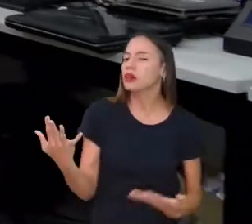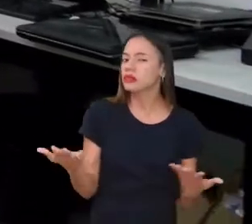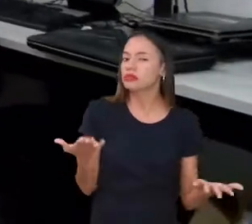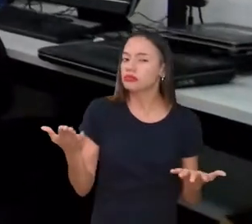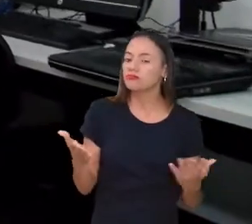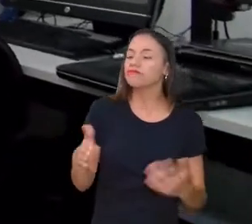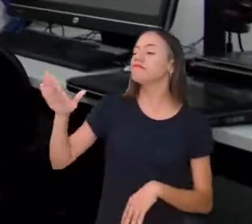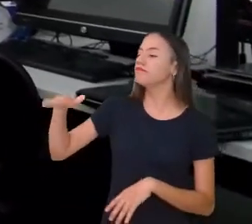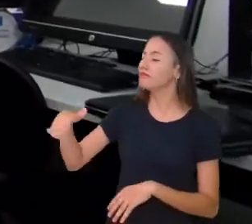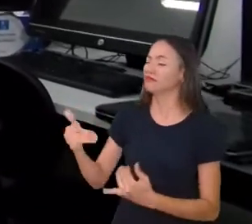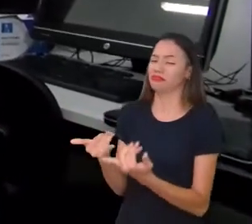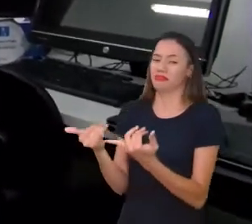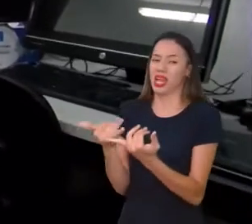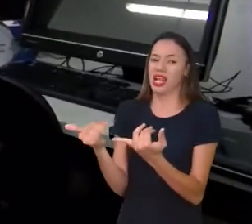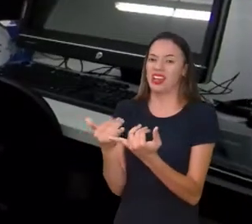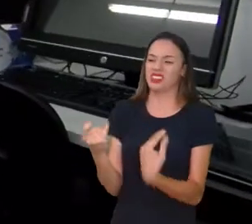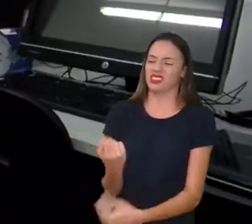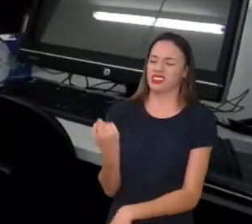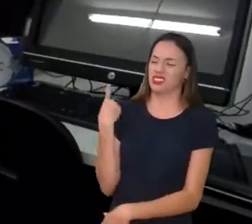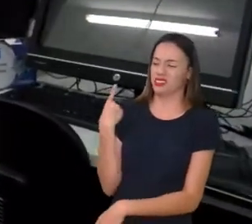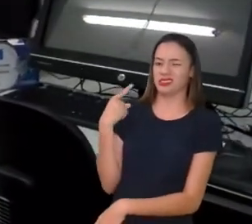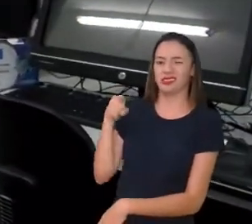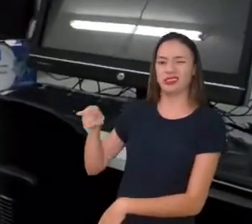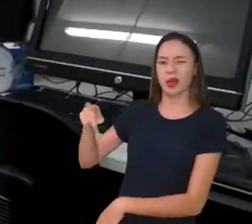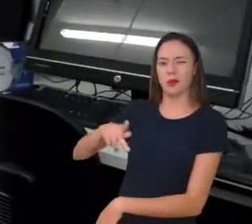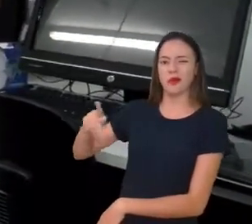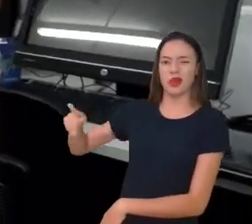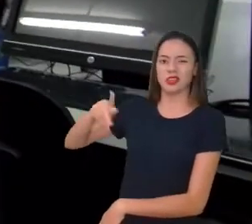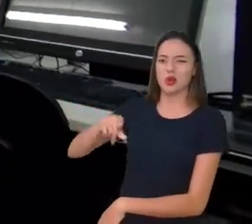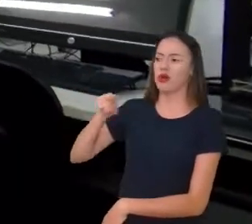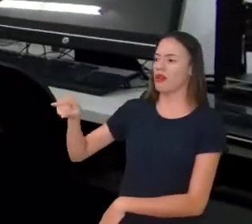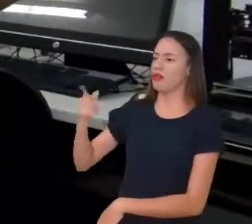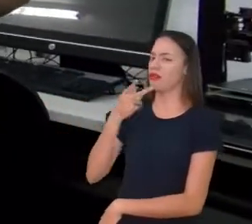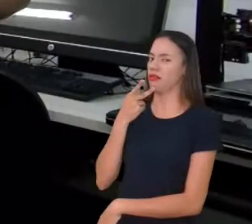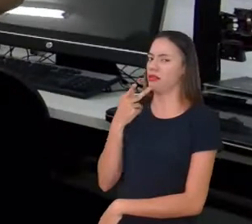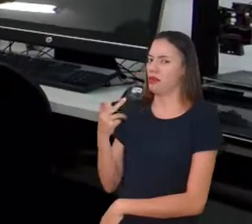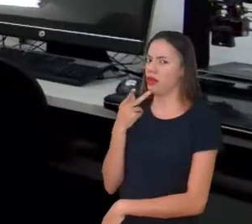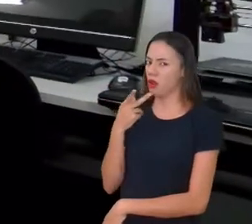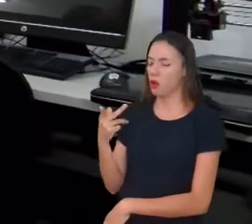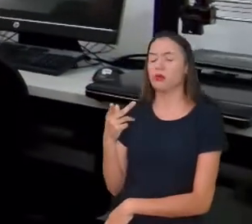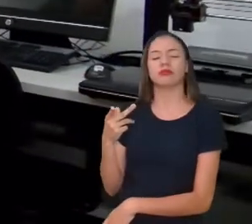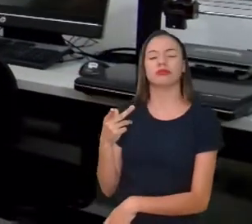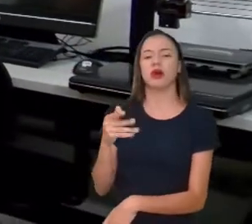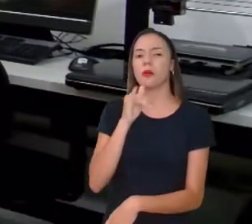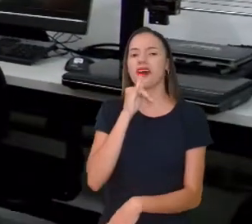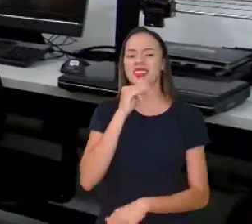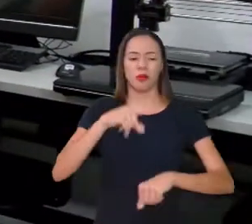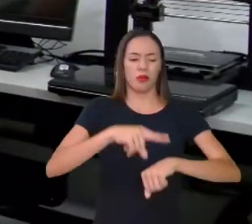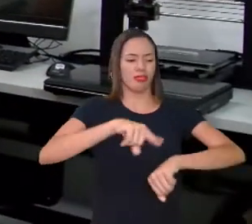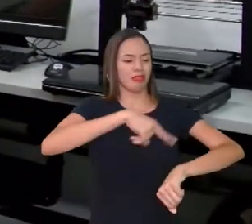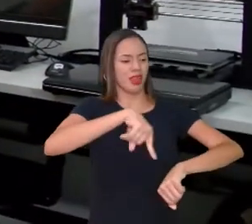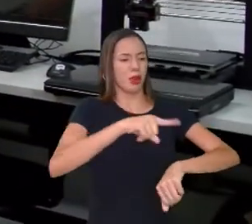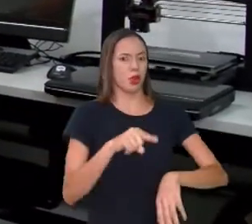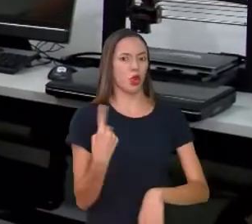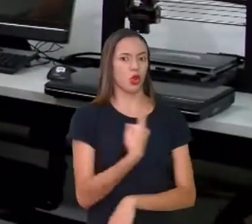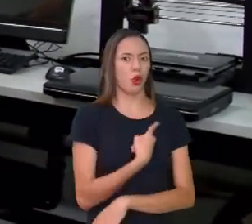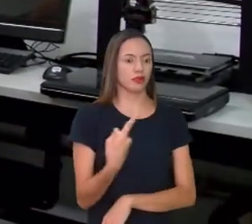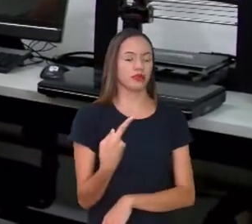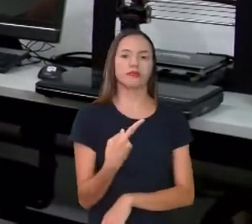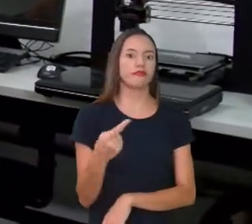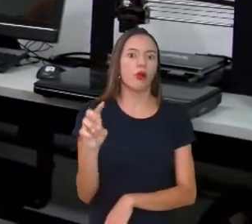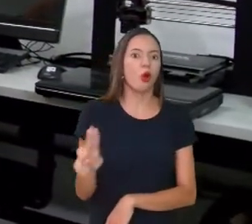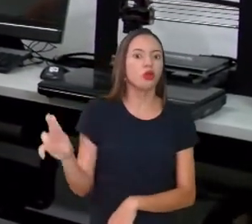parecer estranho essa afirmação que a professora, essa pergunta, melhor dizendo, que a professora Carla fez, quanto tempo a gente passa no digital,